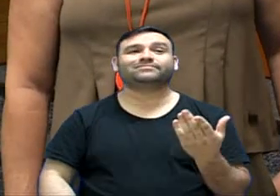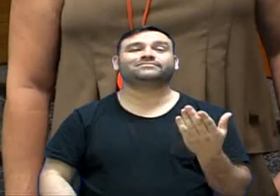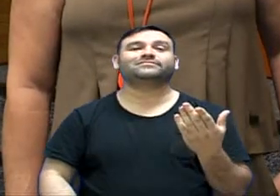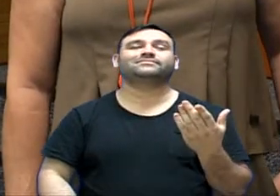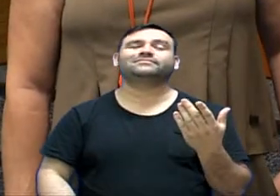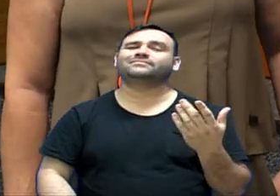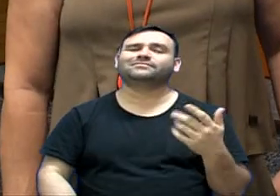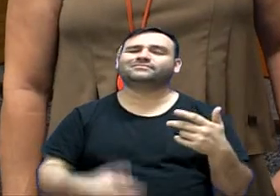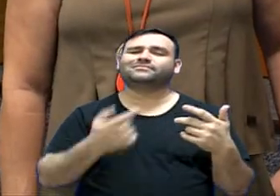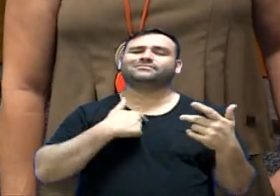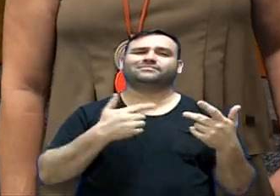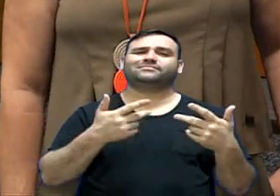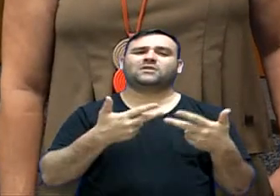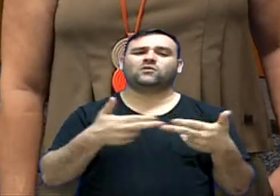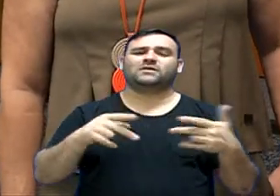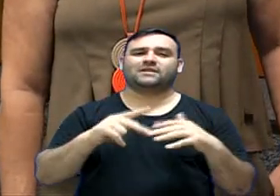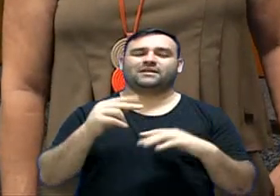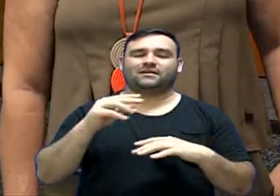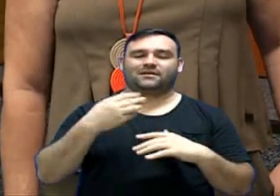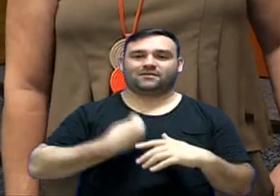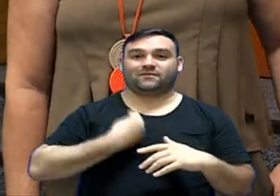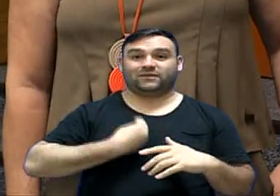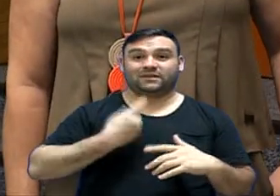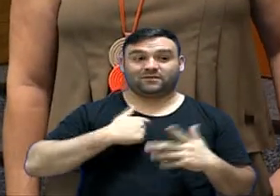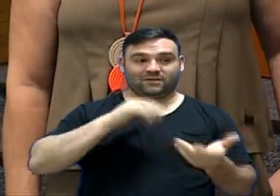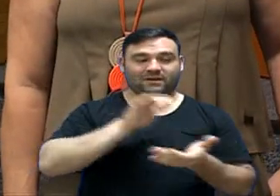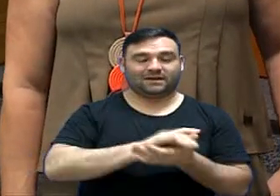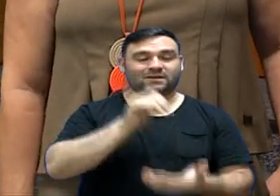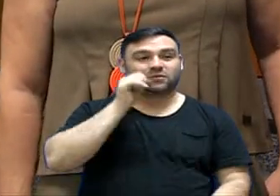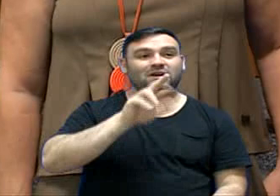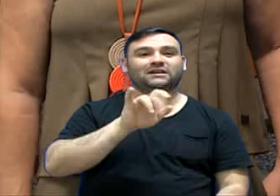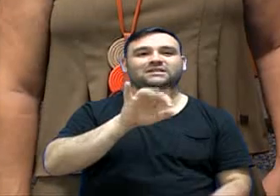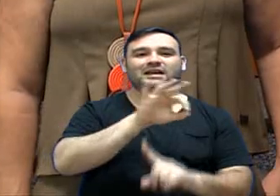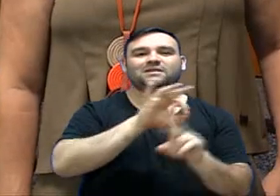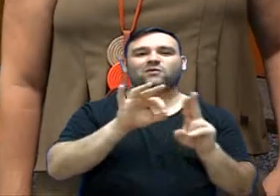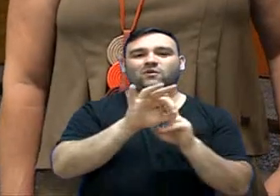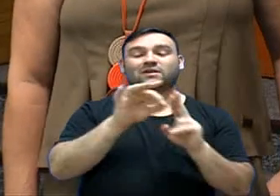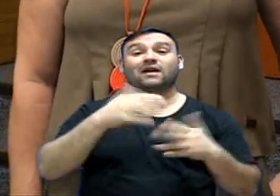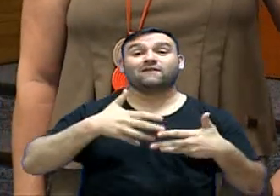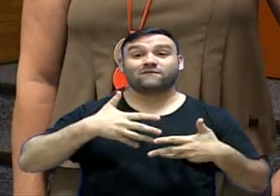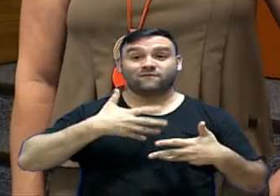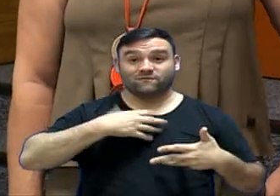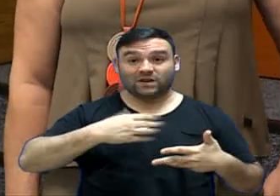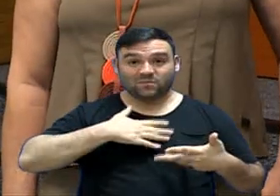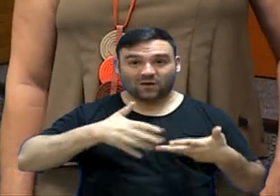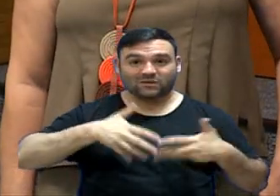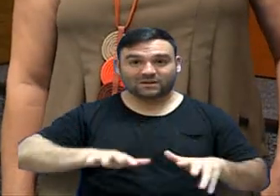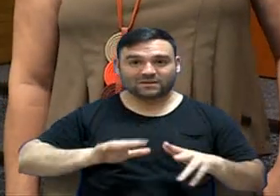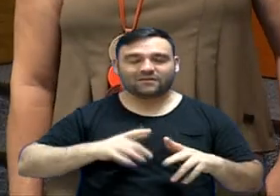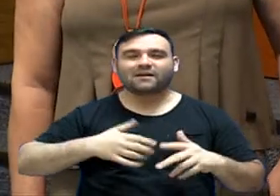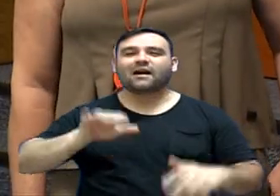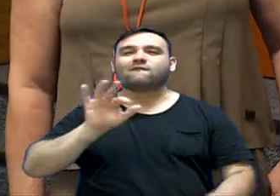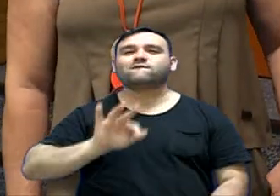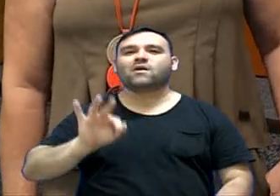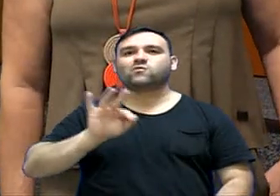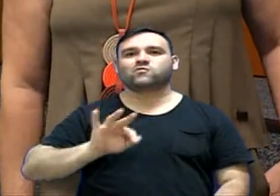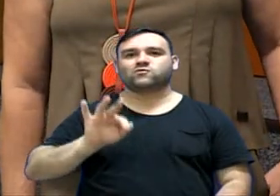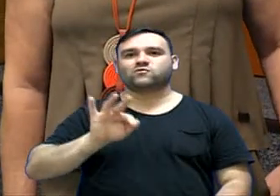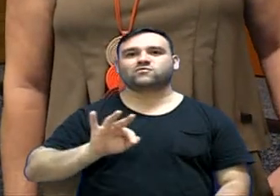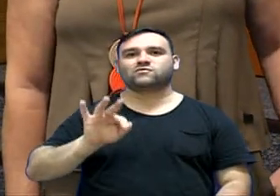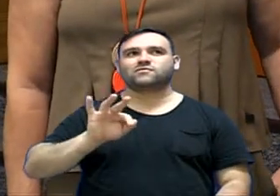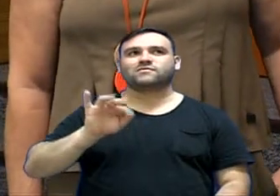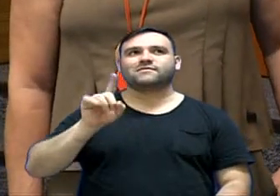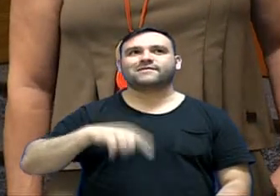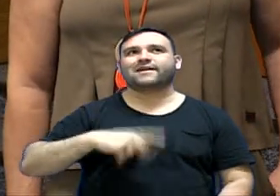Fiz a minha vida, né? Casei com a Regina, que é de São Carlos. Meus filhos já são sorocabanos. Acho que a faculdade